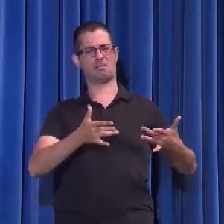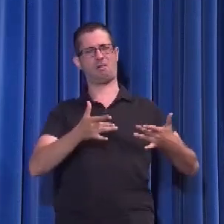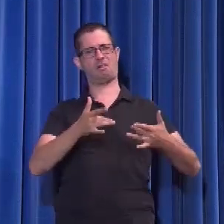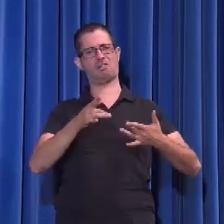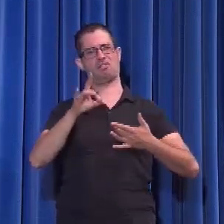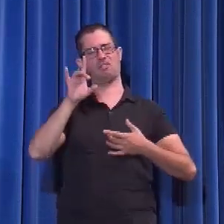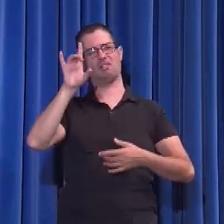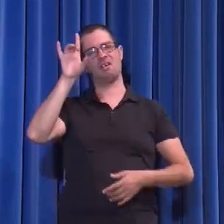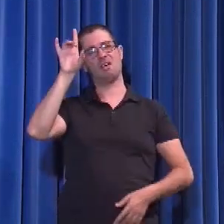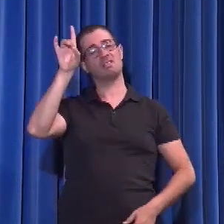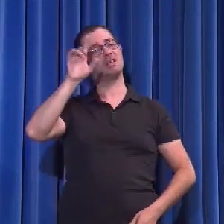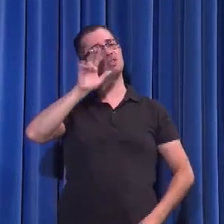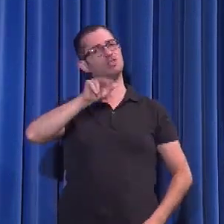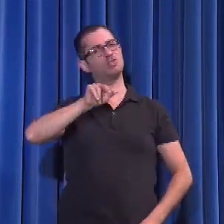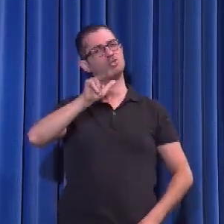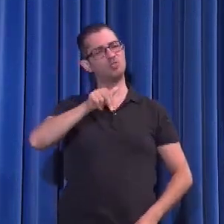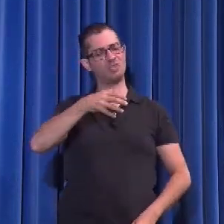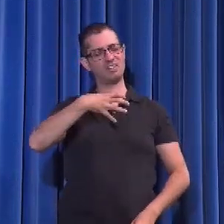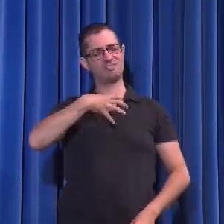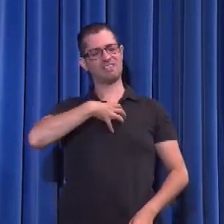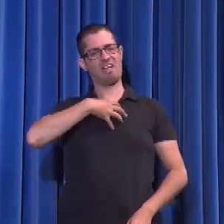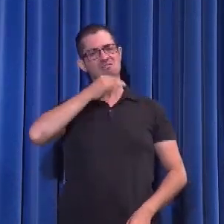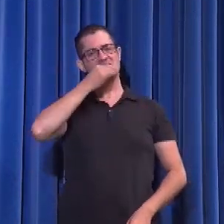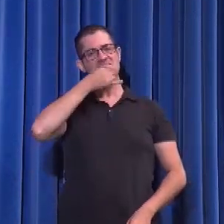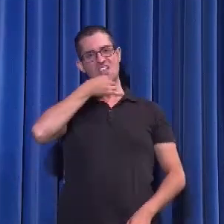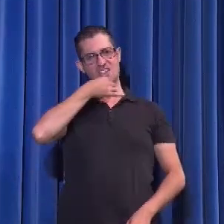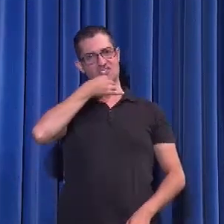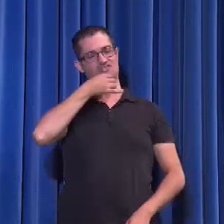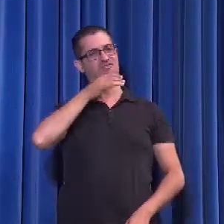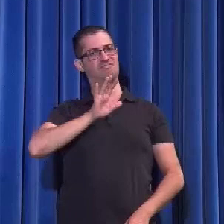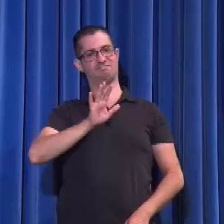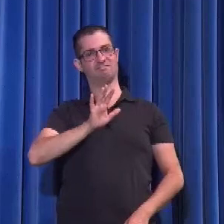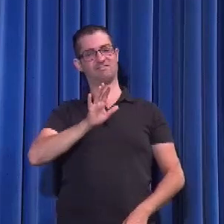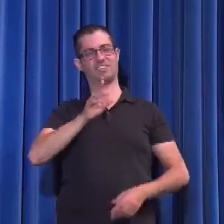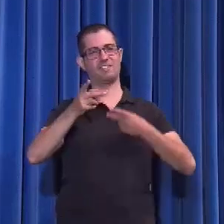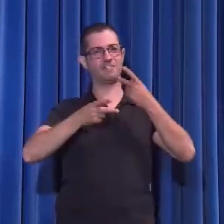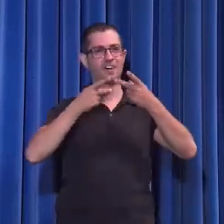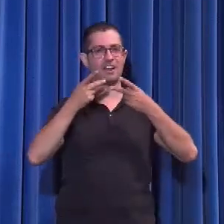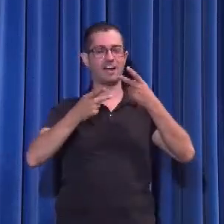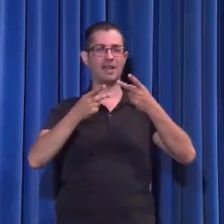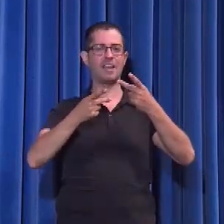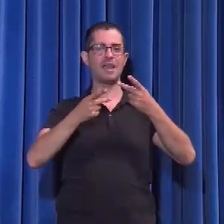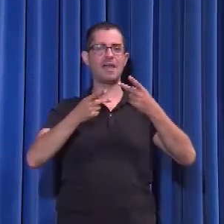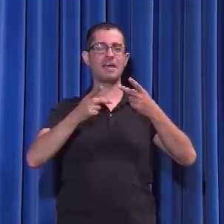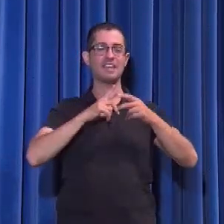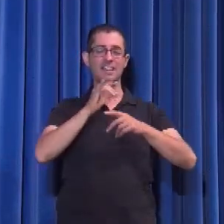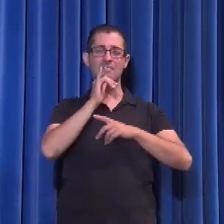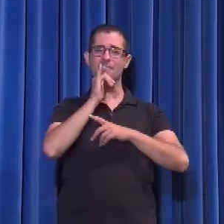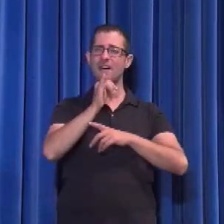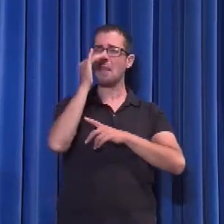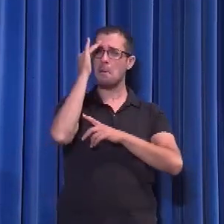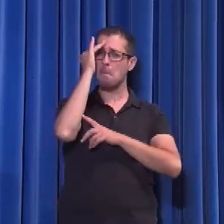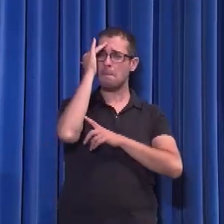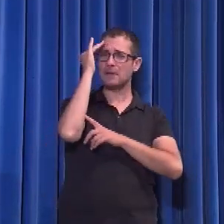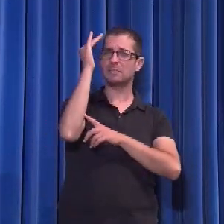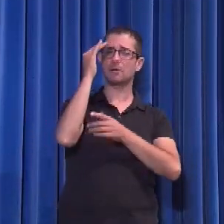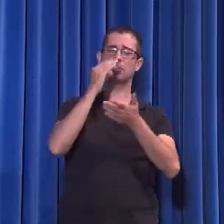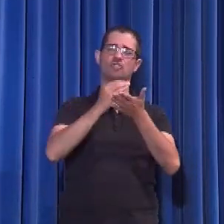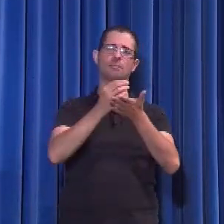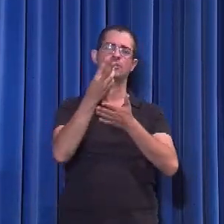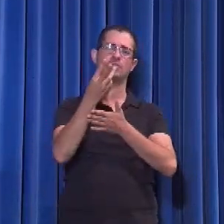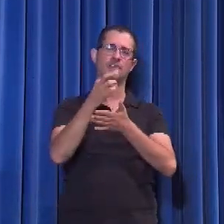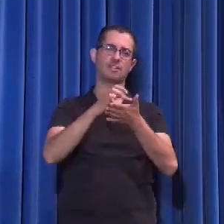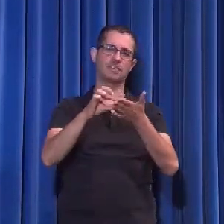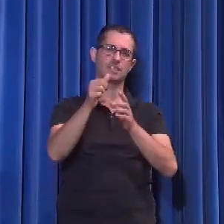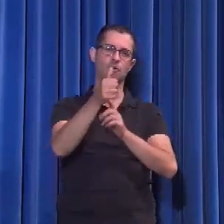não desanima de dizer, e a mensagem principal está no capítulo 3, versículo